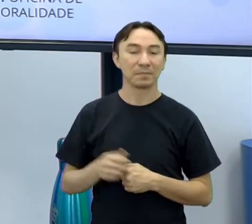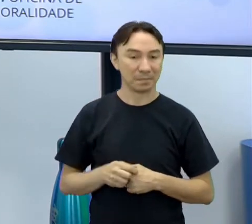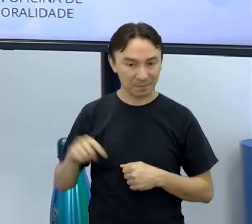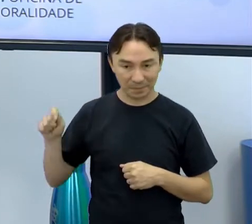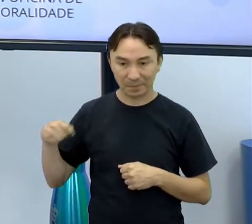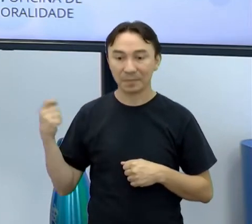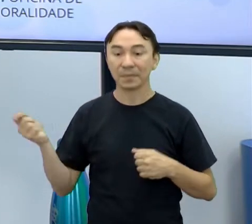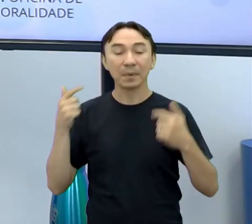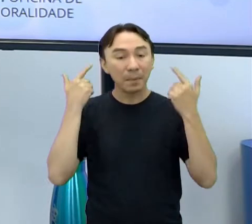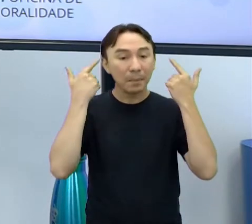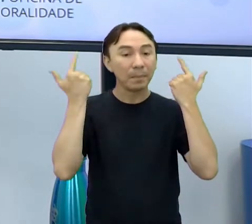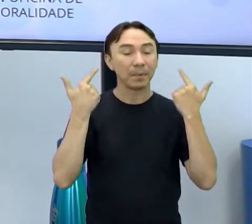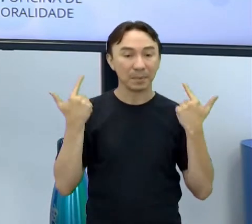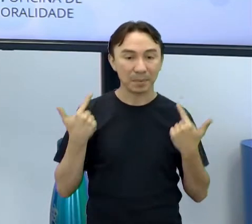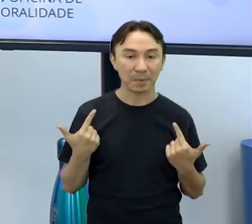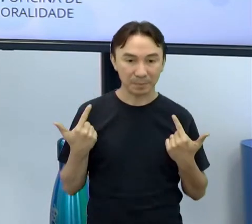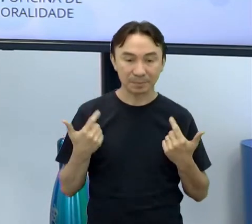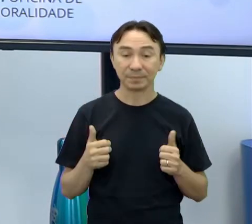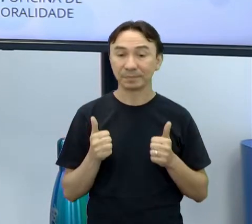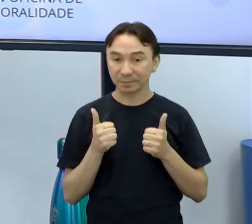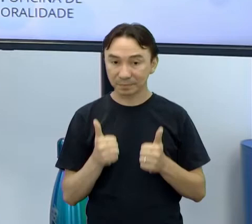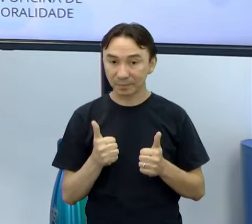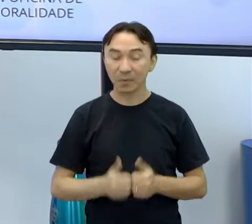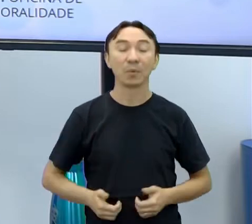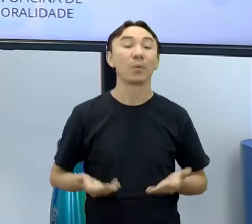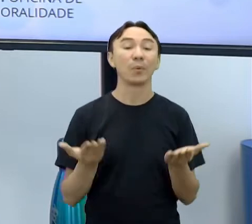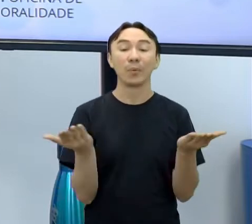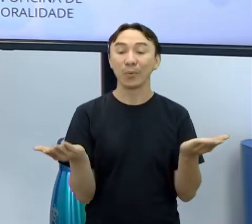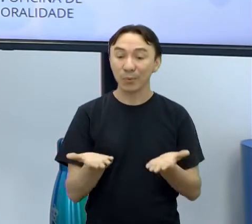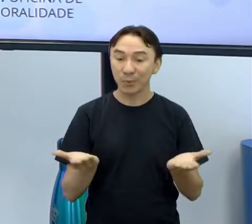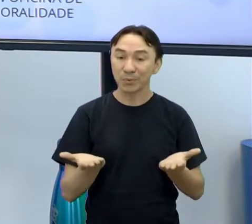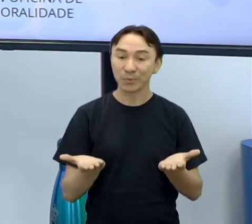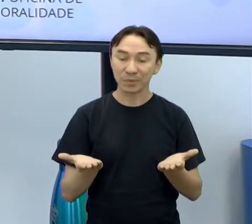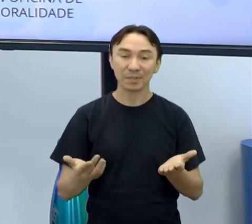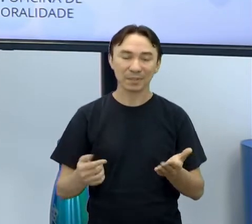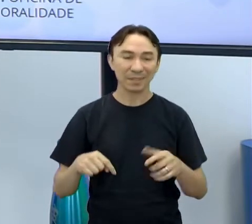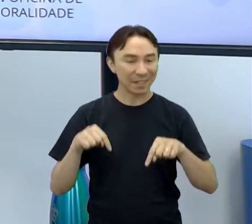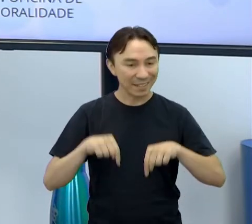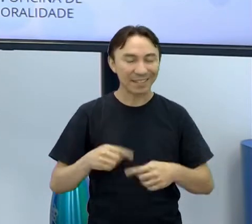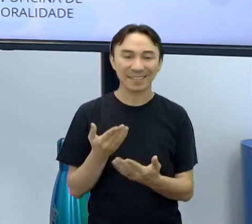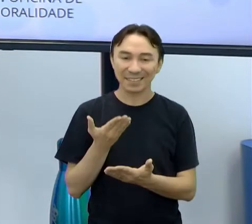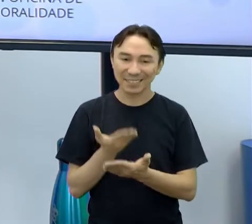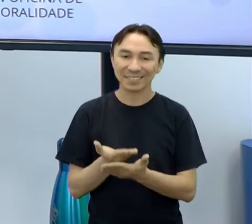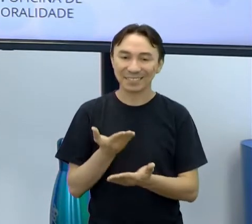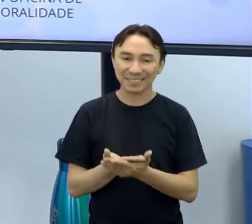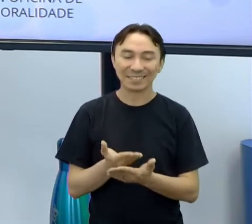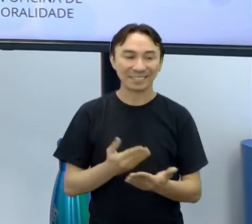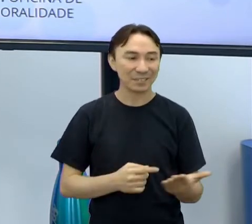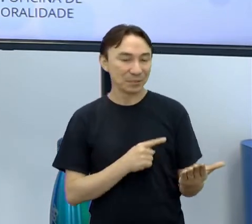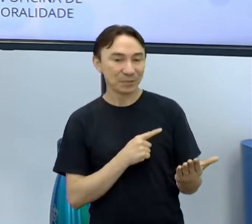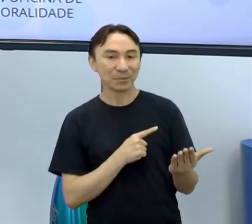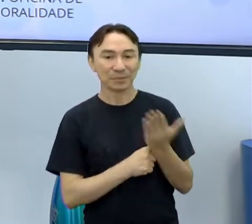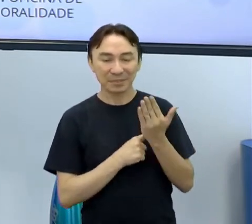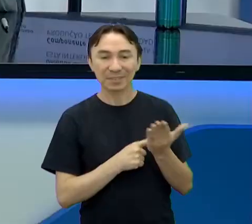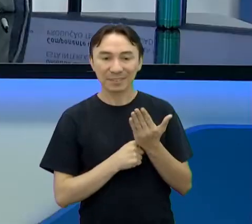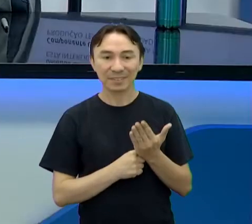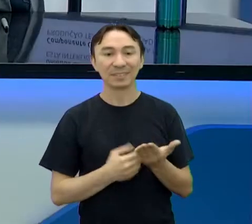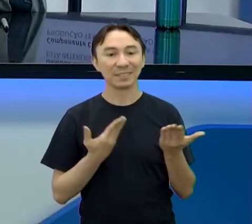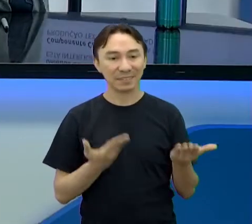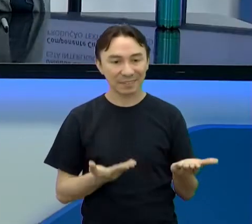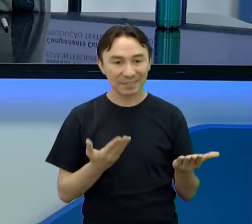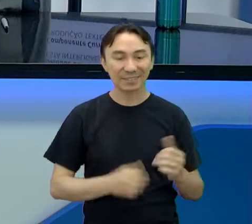meus cachos quando meu cabelo está solto. E hoje, para brilhantar a nossa aula aqui, para nos auxiliar, a professora